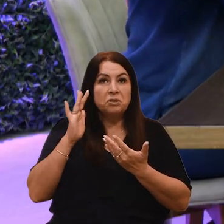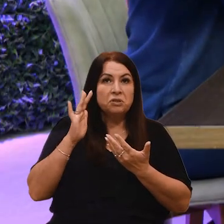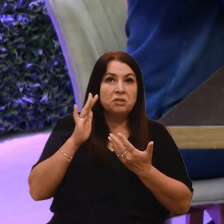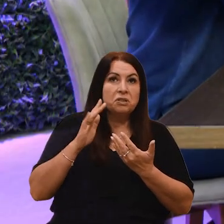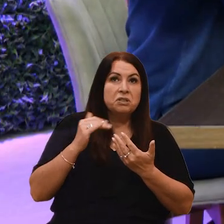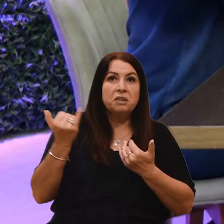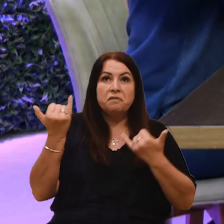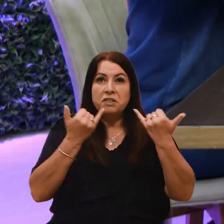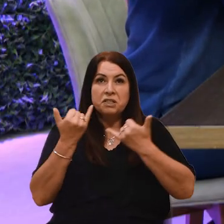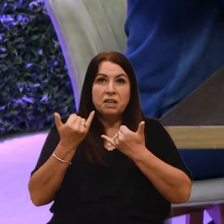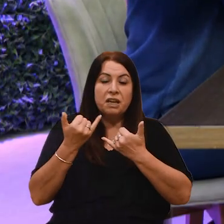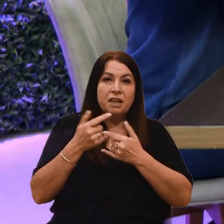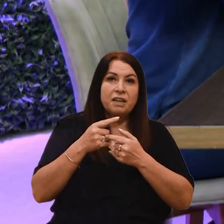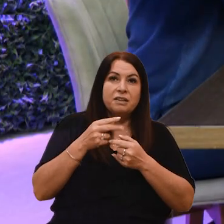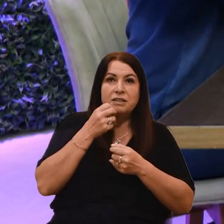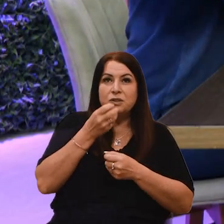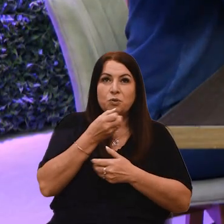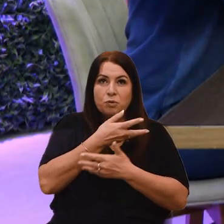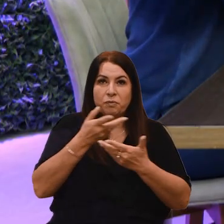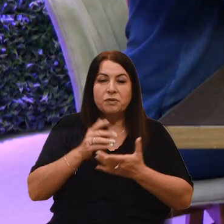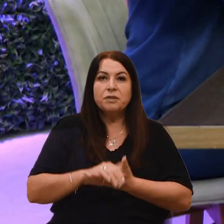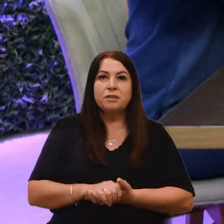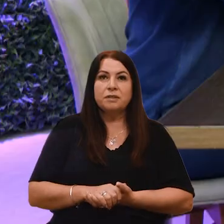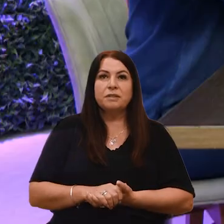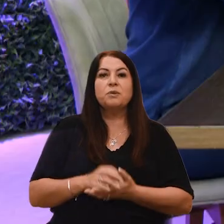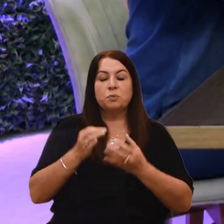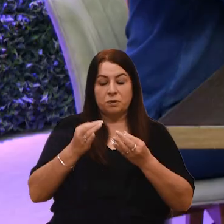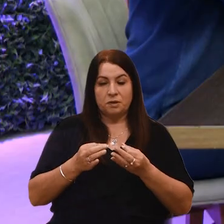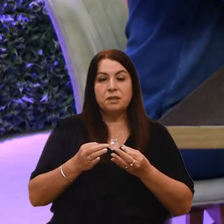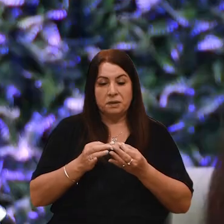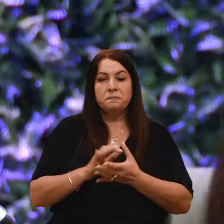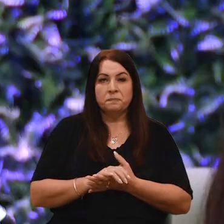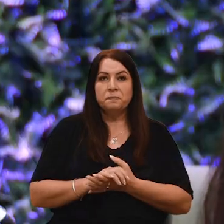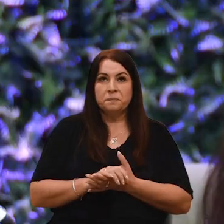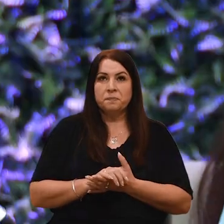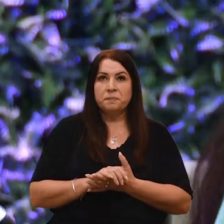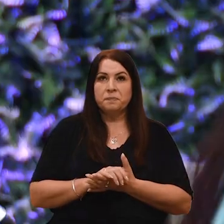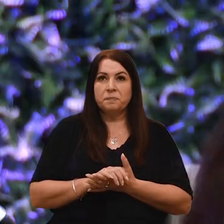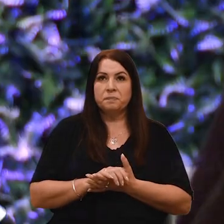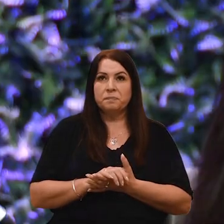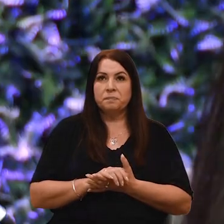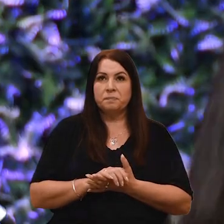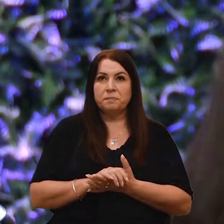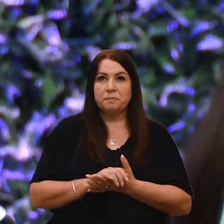elas trouxeram esses relatos para vocês. Com certeza, a gente